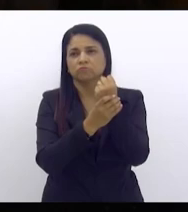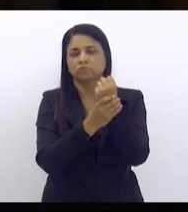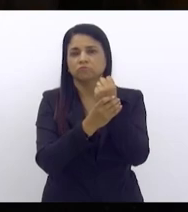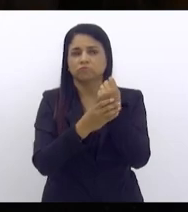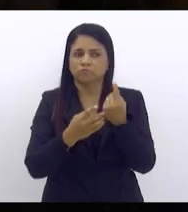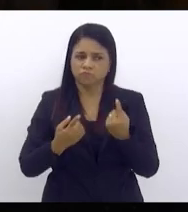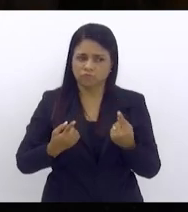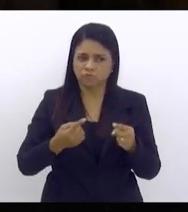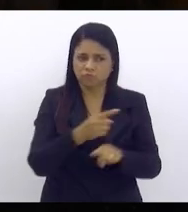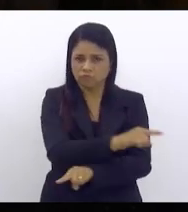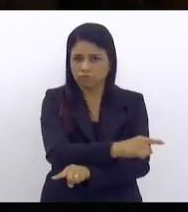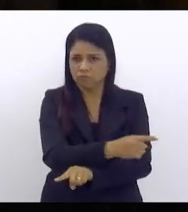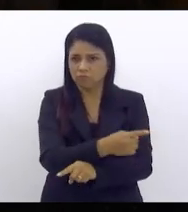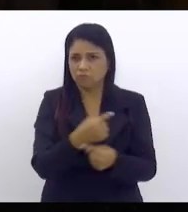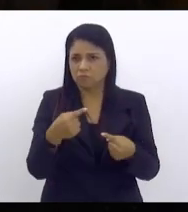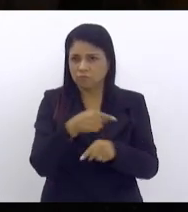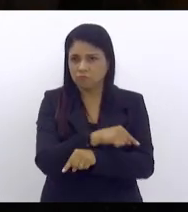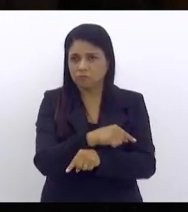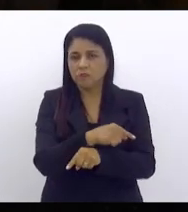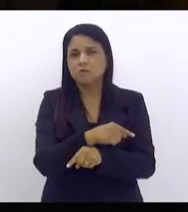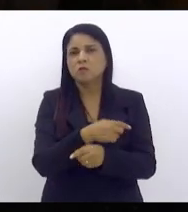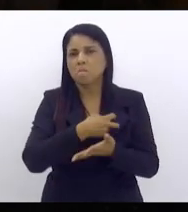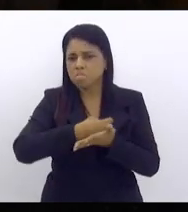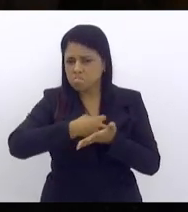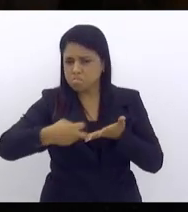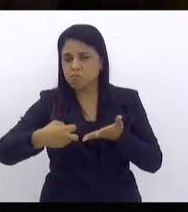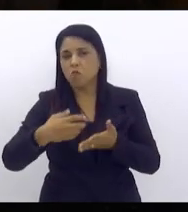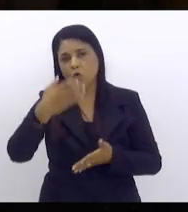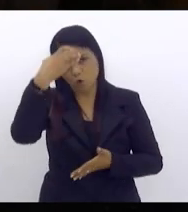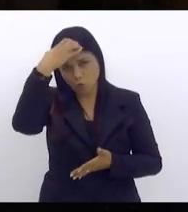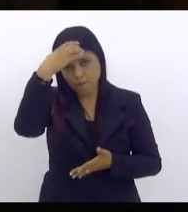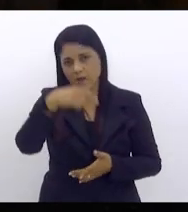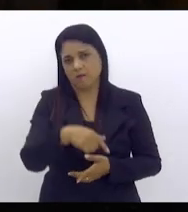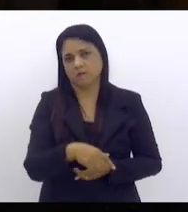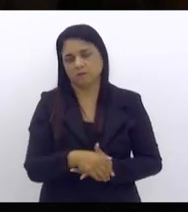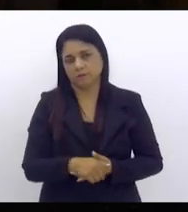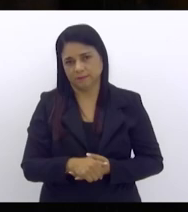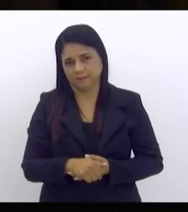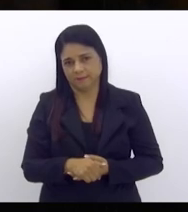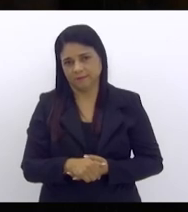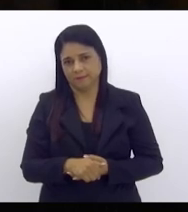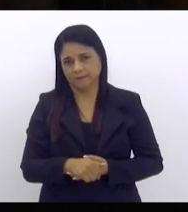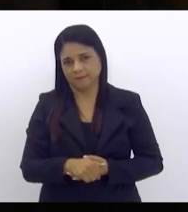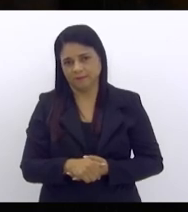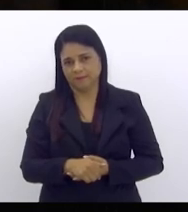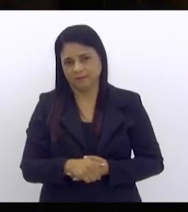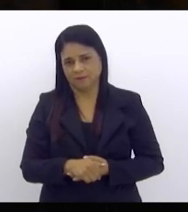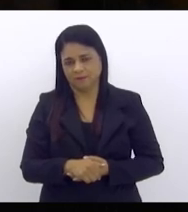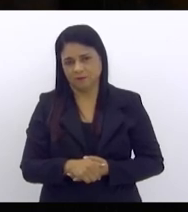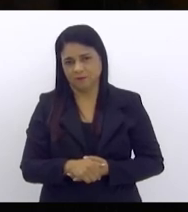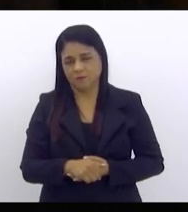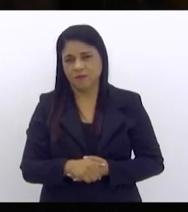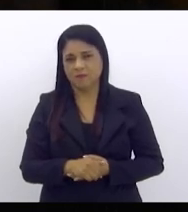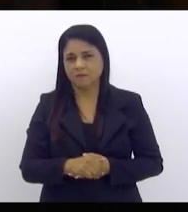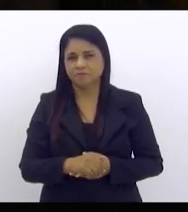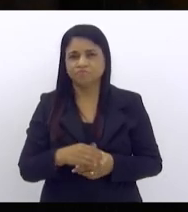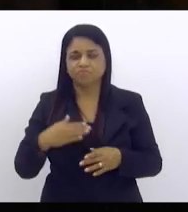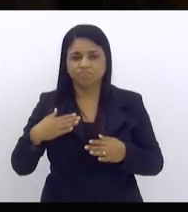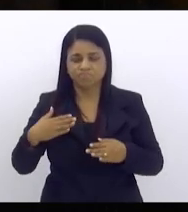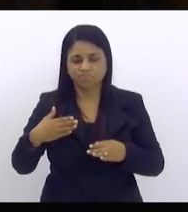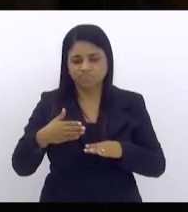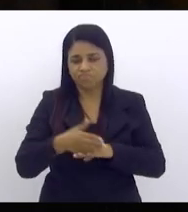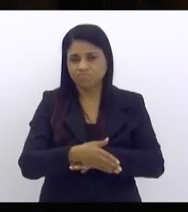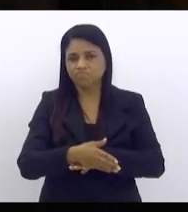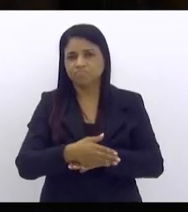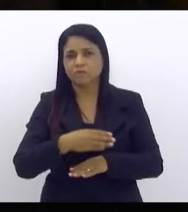contraditório, mas que se punam os culpados. Porque numa intervenção militar,